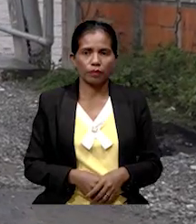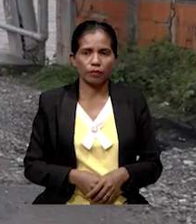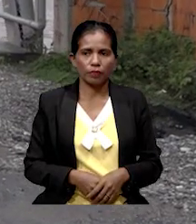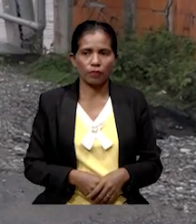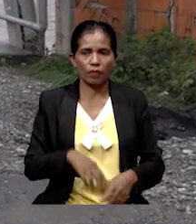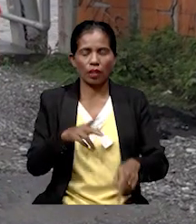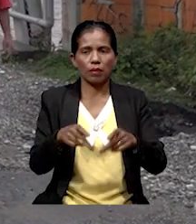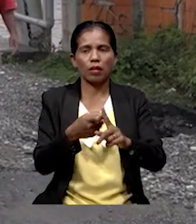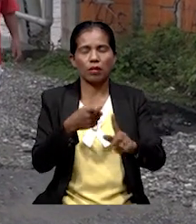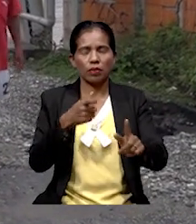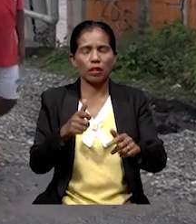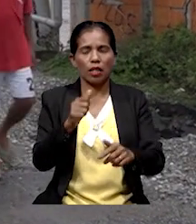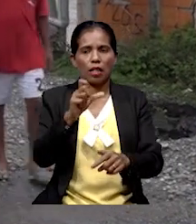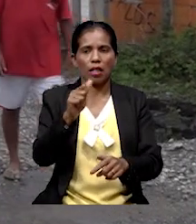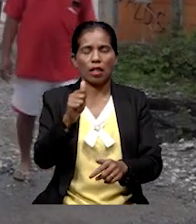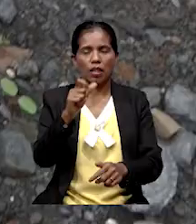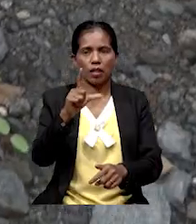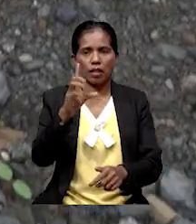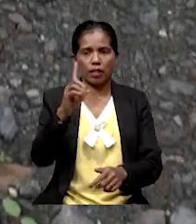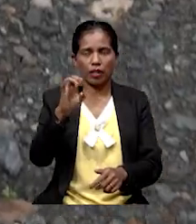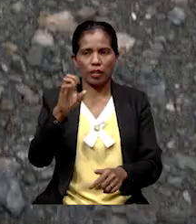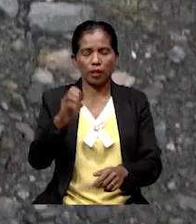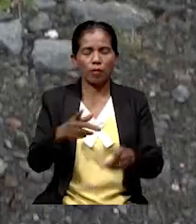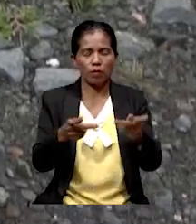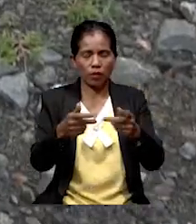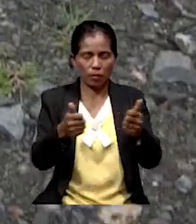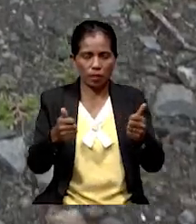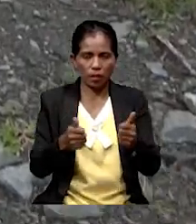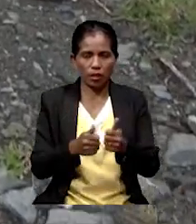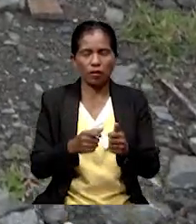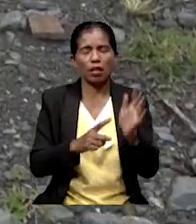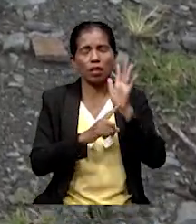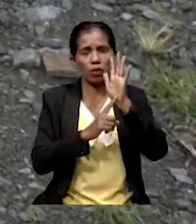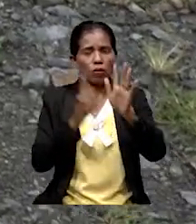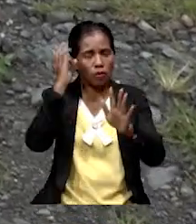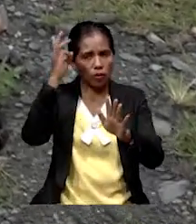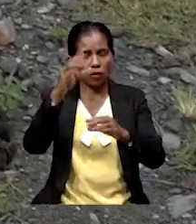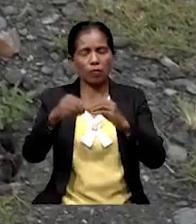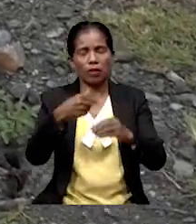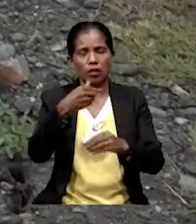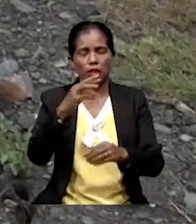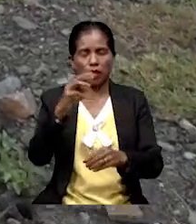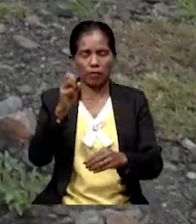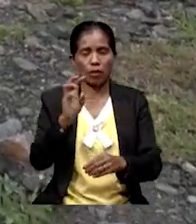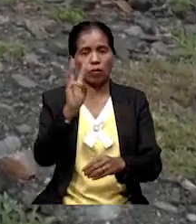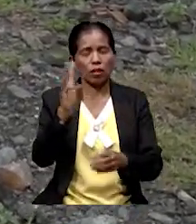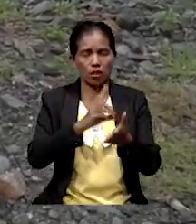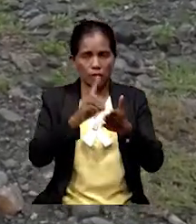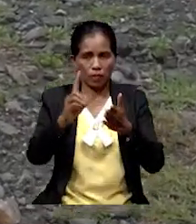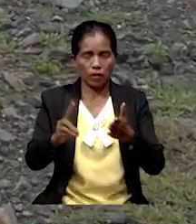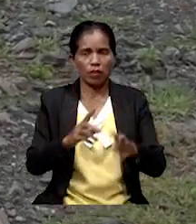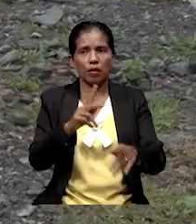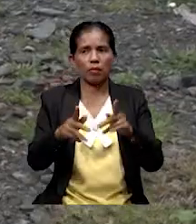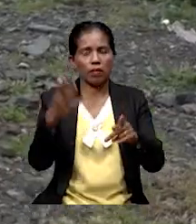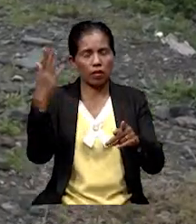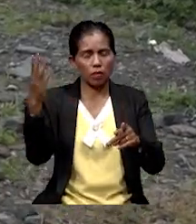Comunidade Rússia Aldeia Caibai, Sucubatu Boro, posto administrativo Maubara, atou preocupação ne, baseamente quarta semana ne. Comunidade de Sucubatu